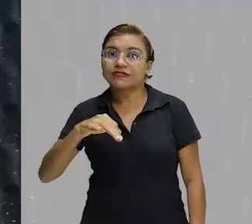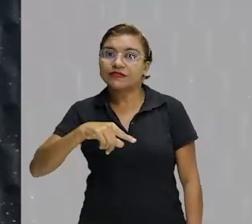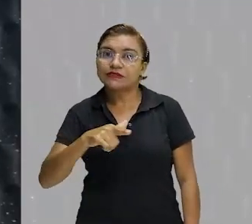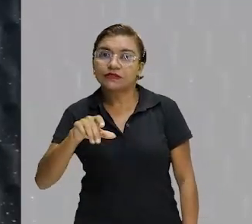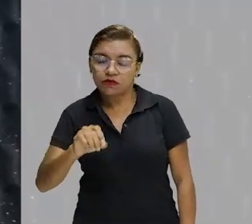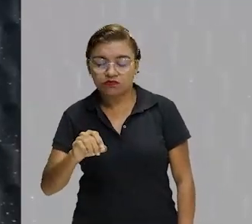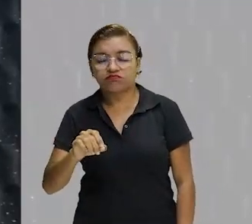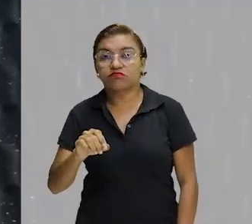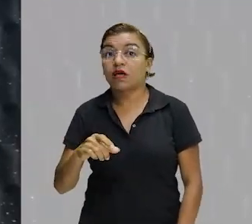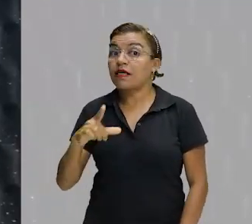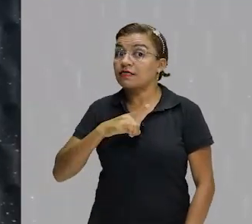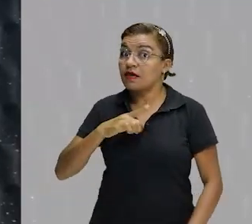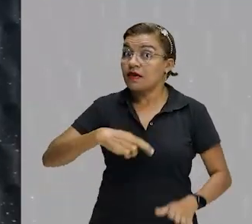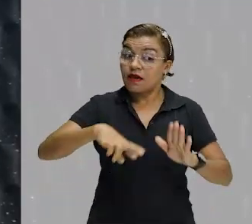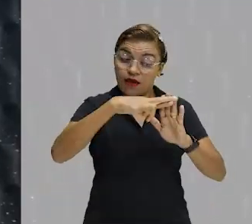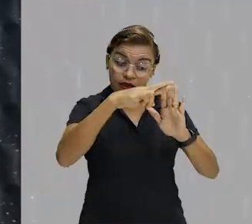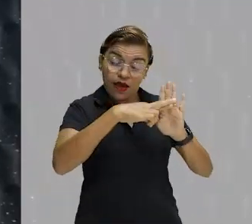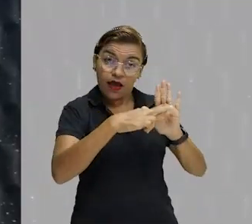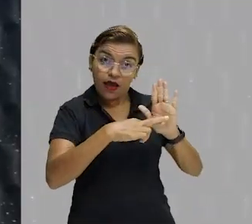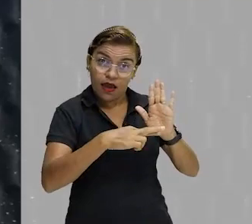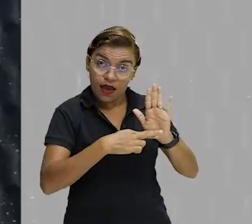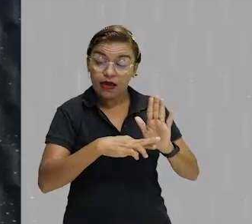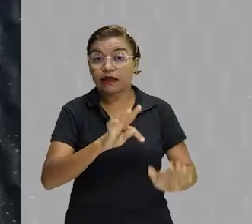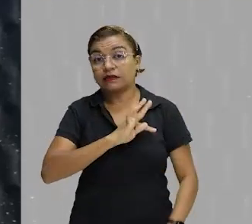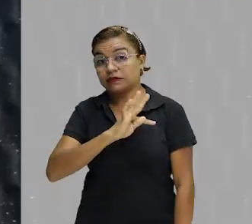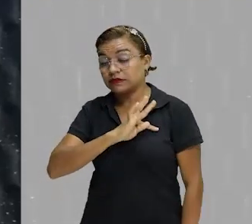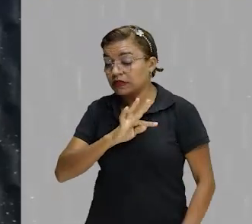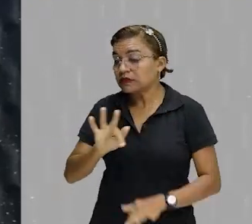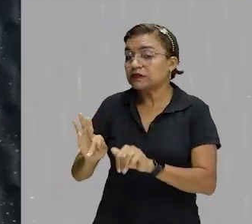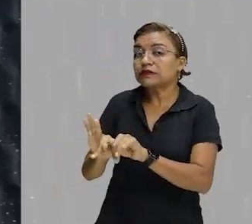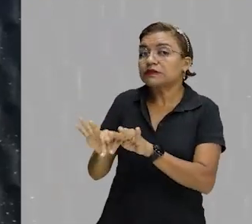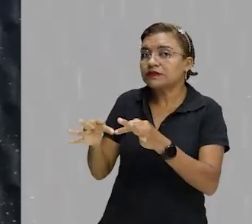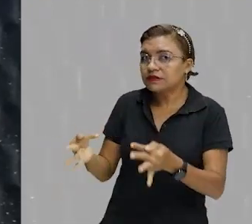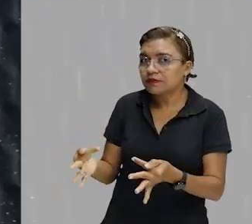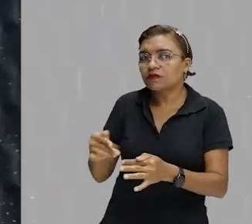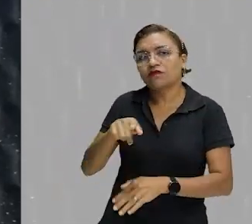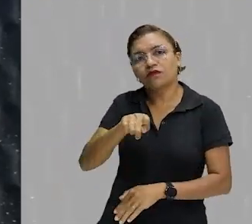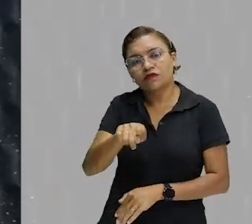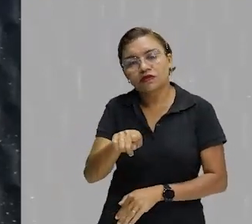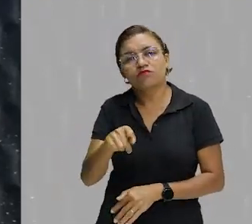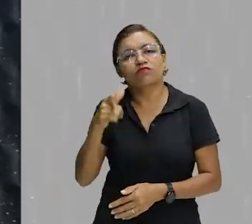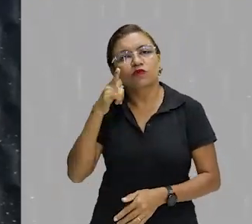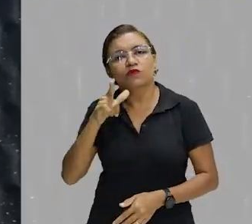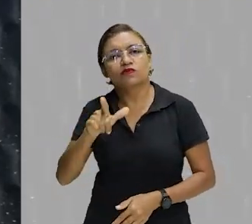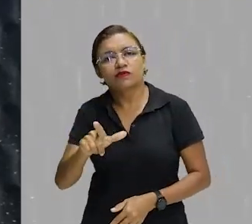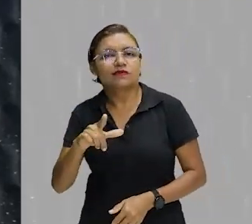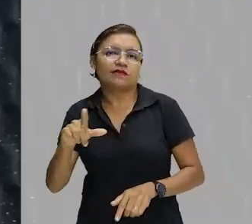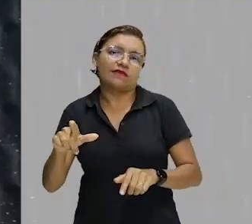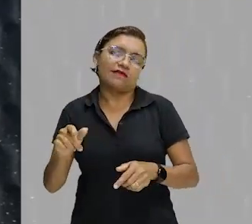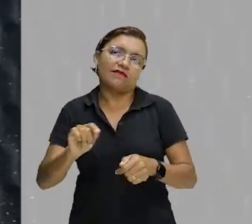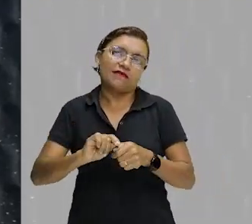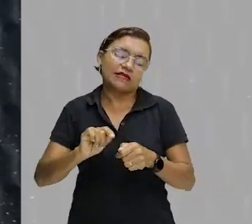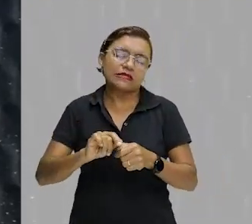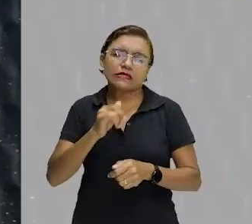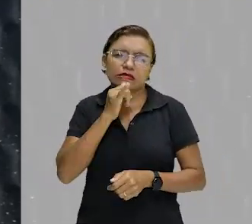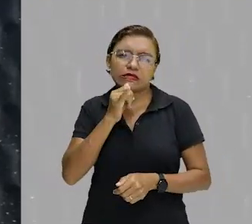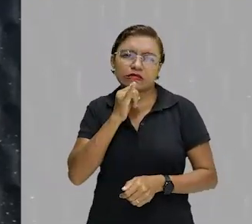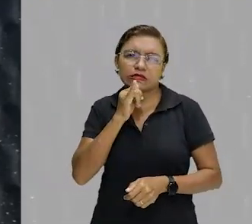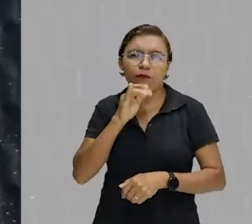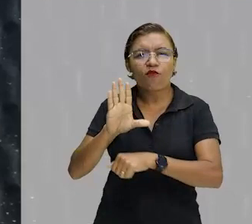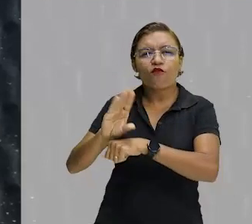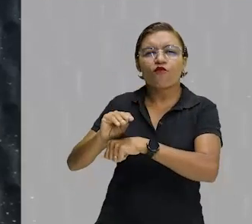existem regras técnicas, inclusive bem simples, para você fazer alguma coisa elementar como uma fotografia.